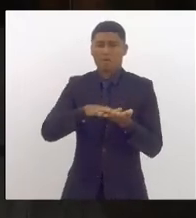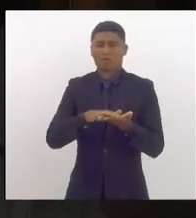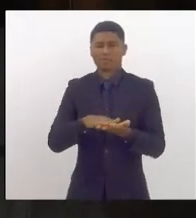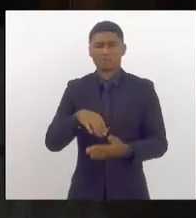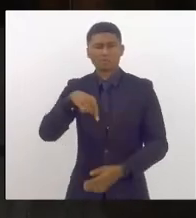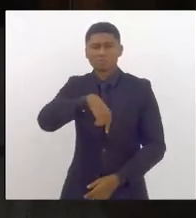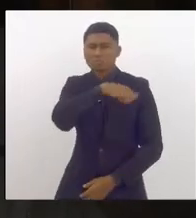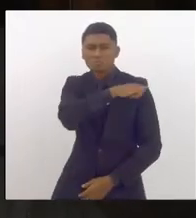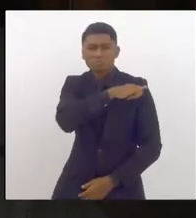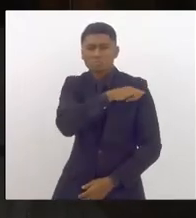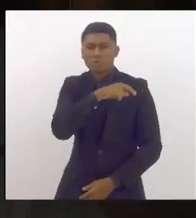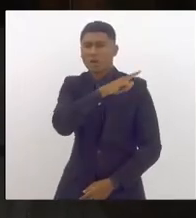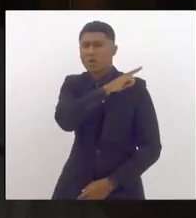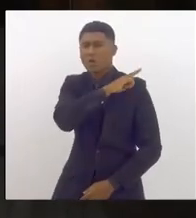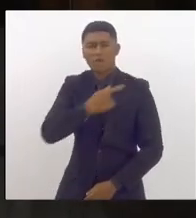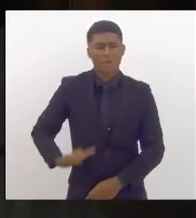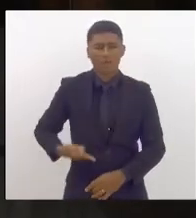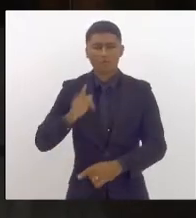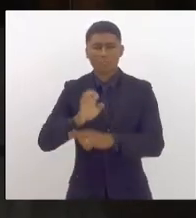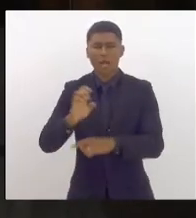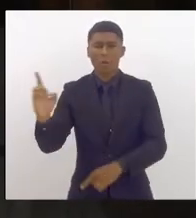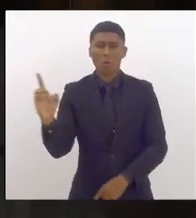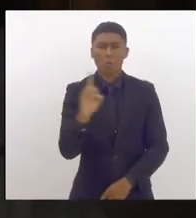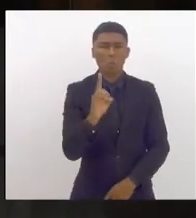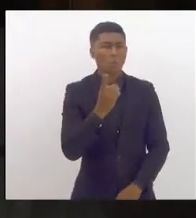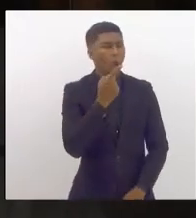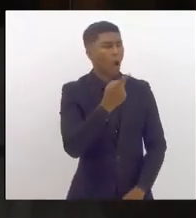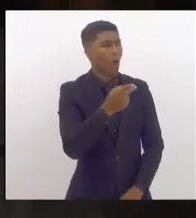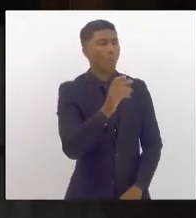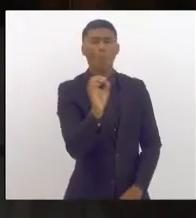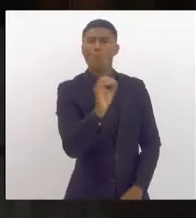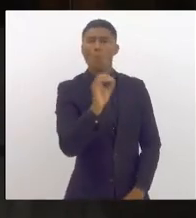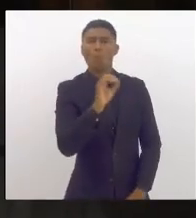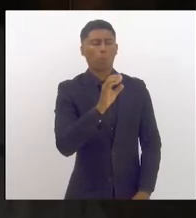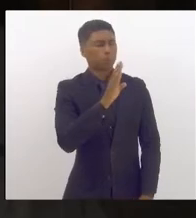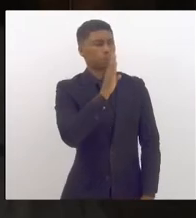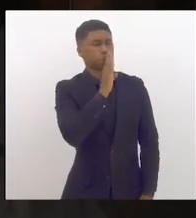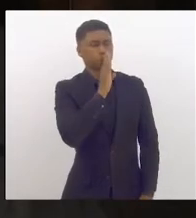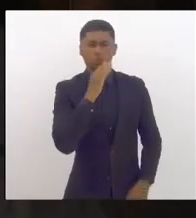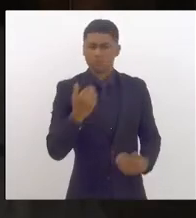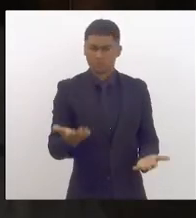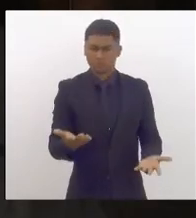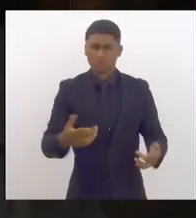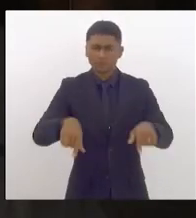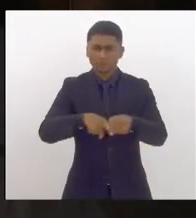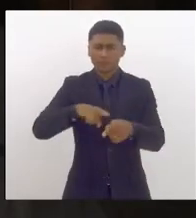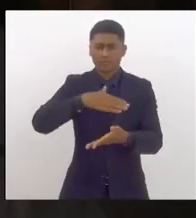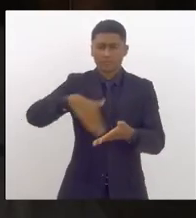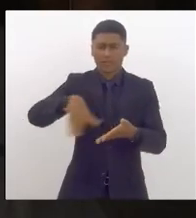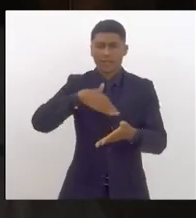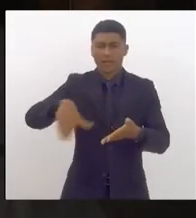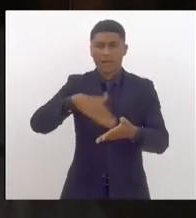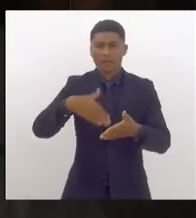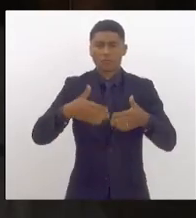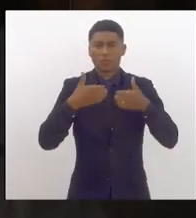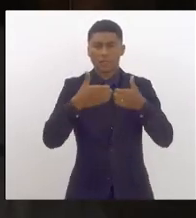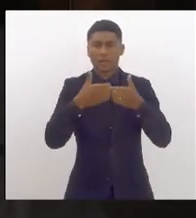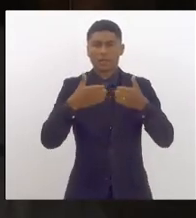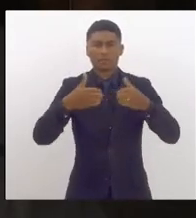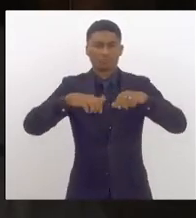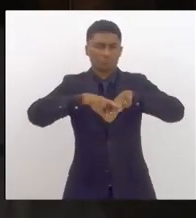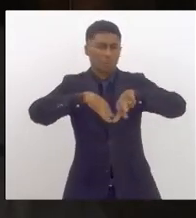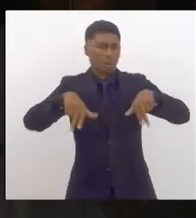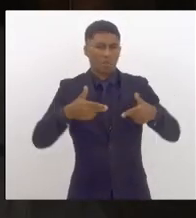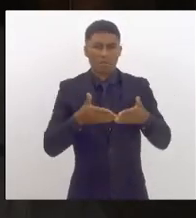Janeiro não disse uma palavra sobre o que pretende com transporte aquaviário no Rio de Janeiro aliado o secretário de transportes estava ausente